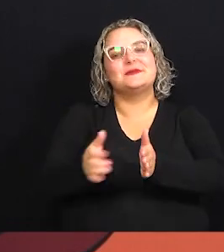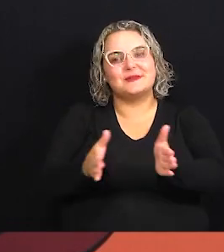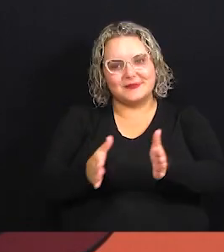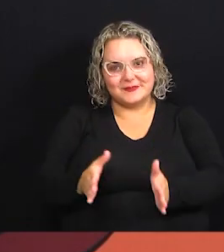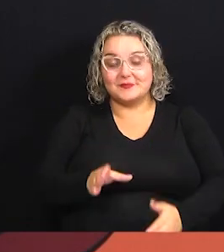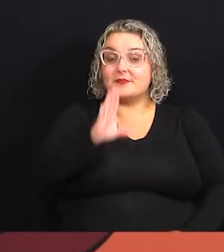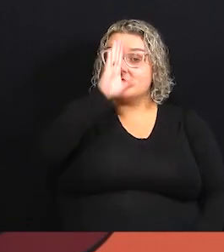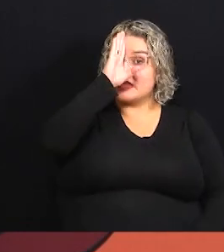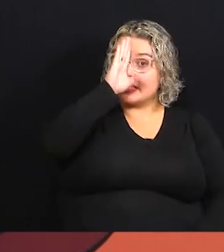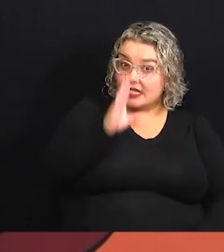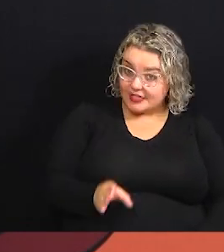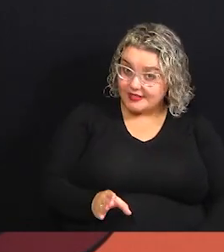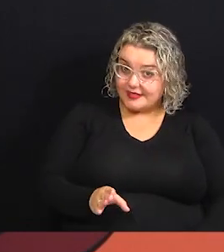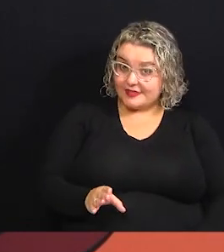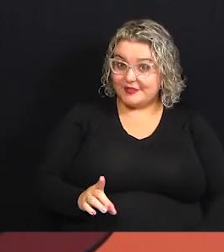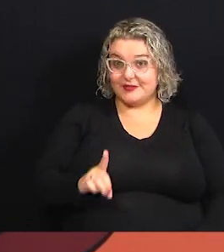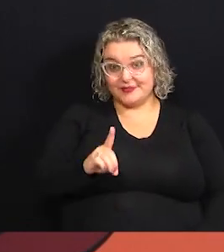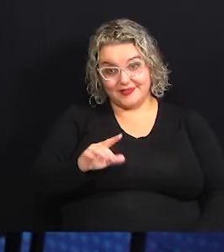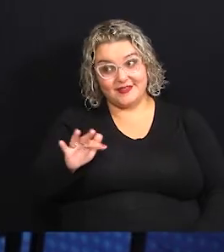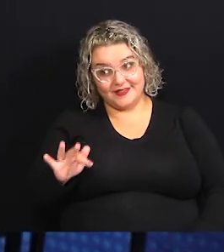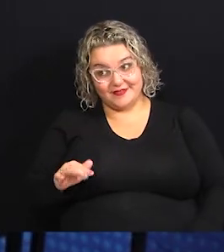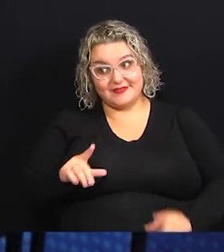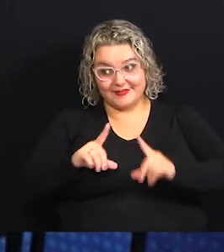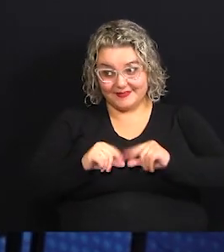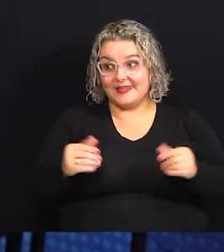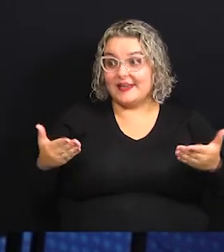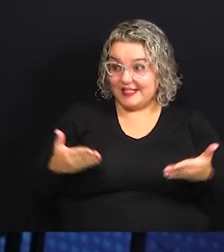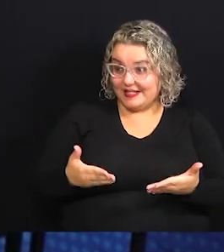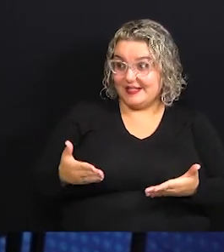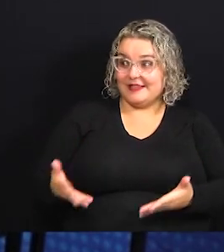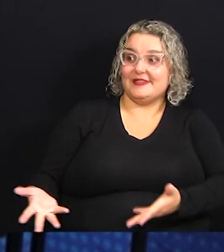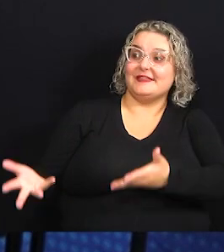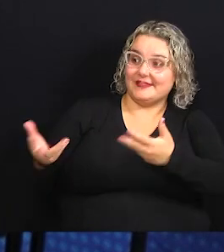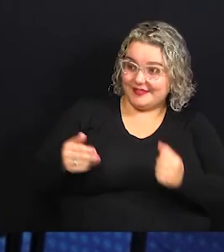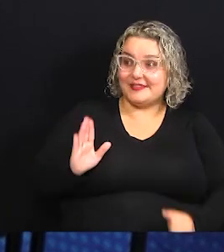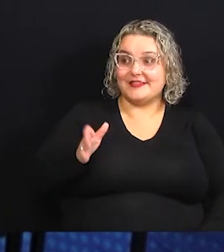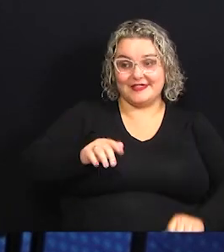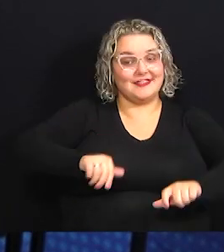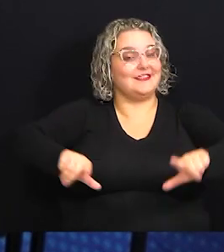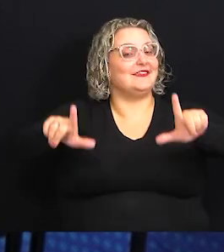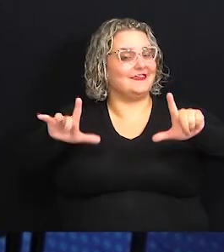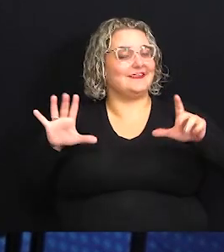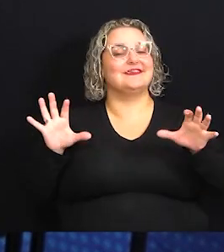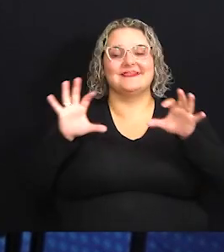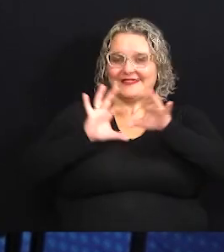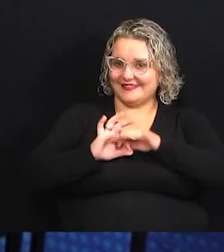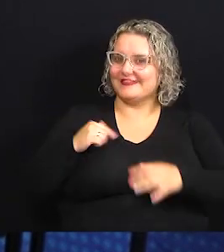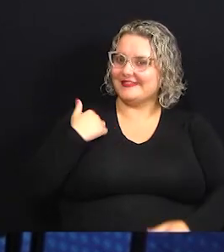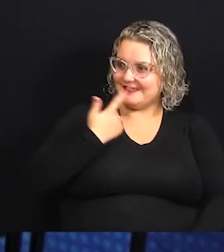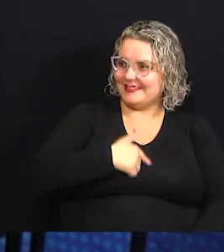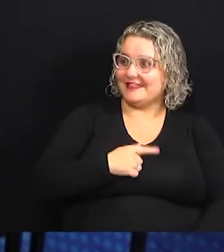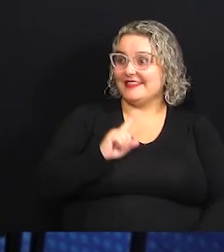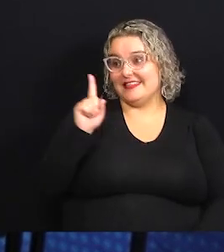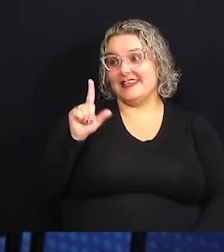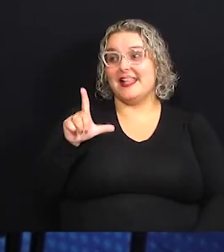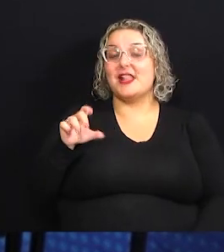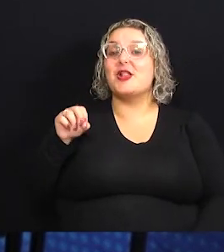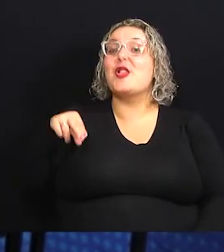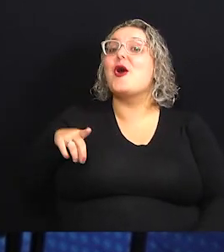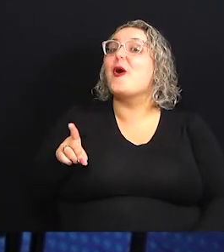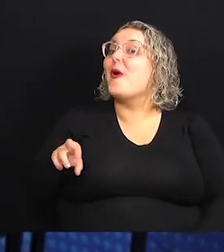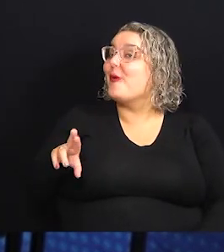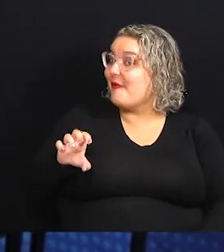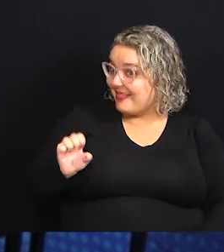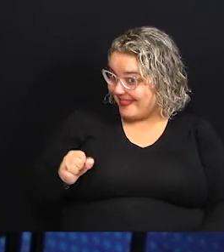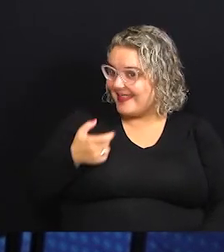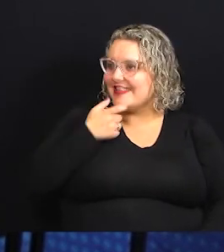bloco, diretamente do Distrito Federal. Agora, a nossa convidada que já está aqui conectada com a gente, está lá em Londres.